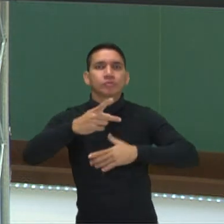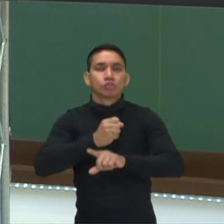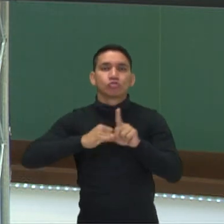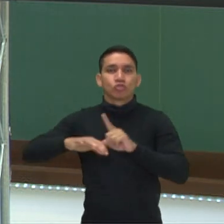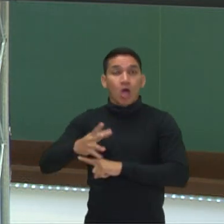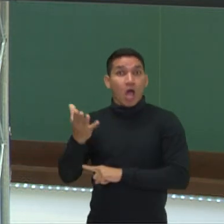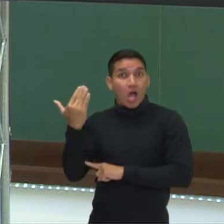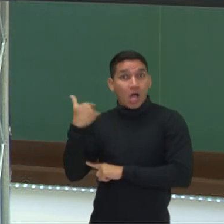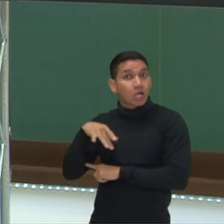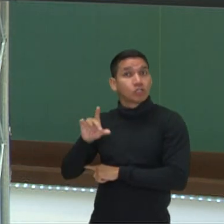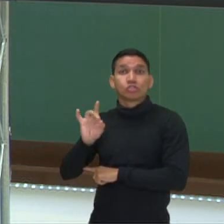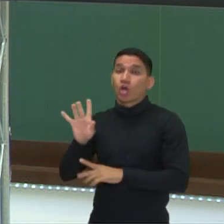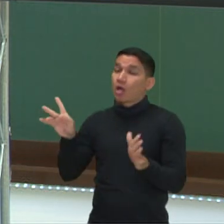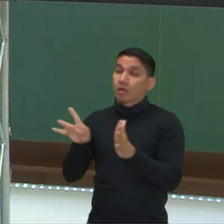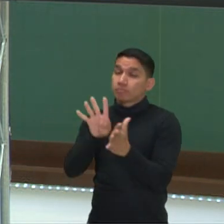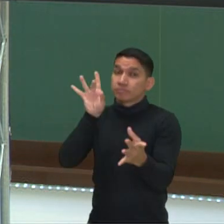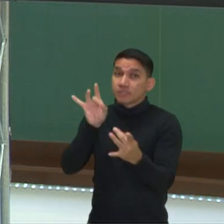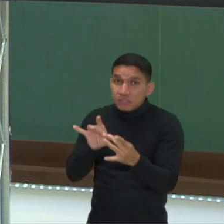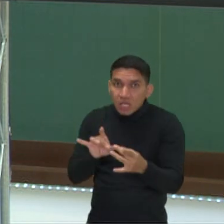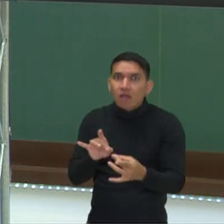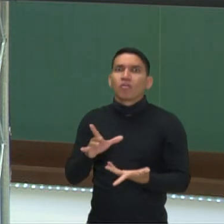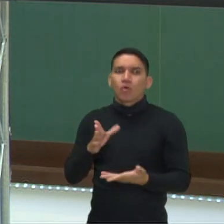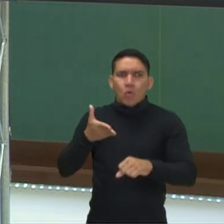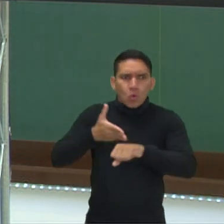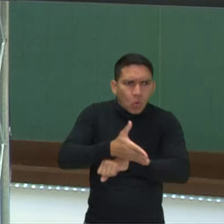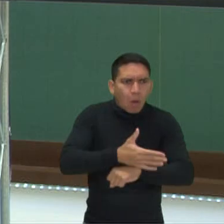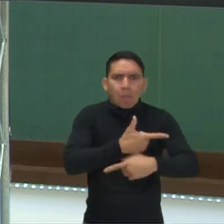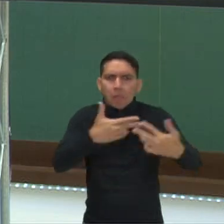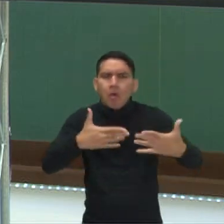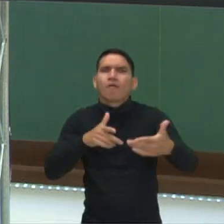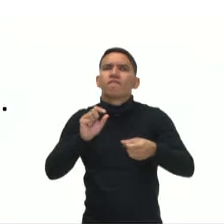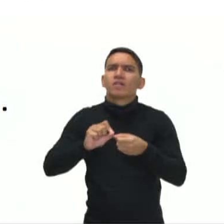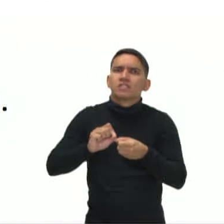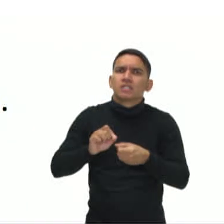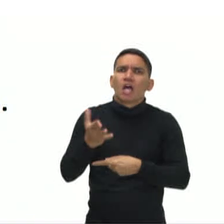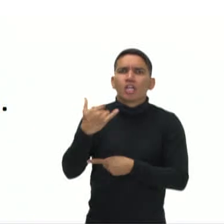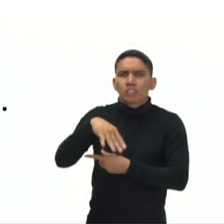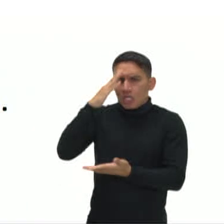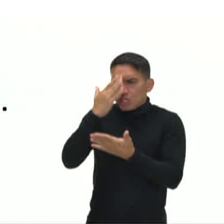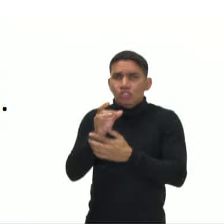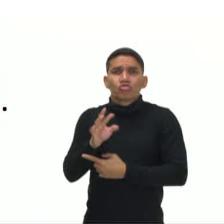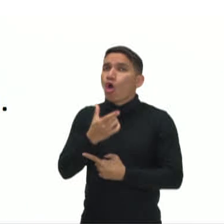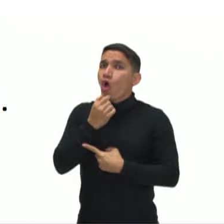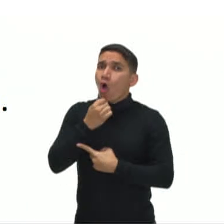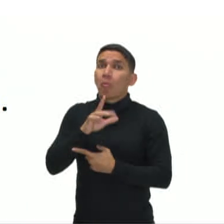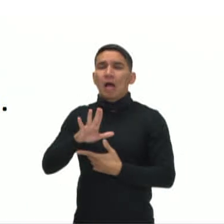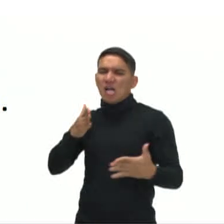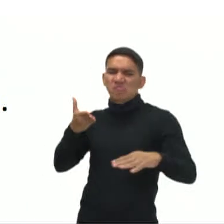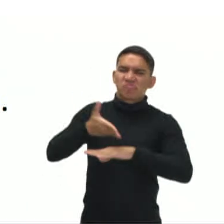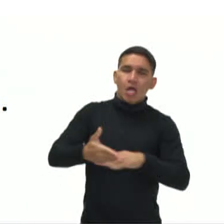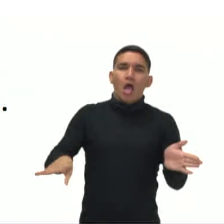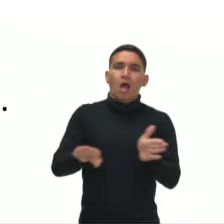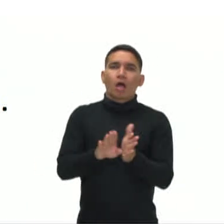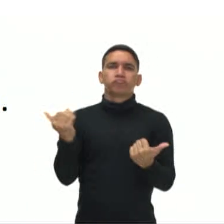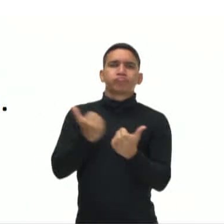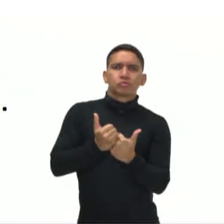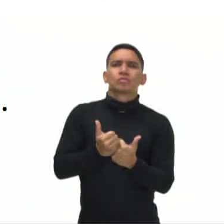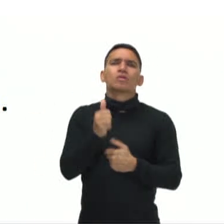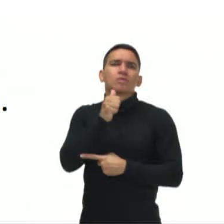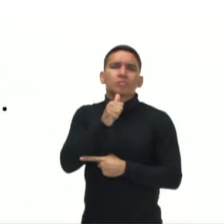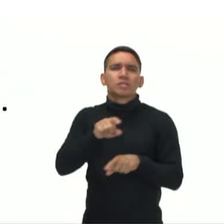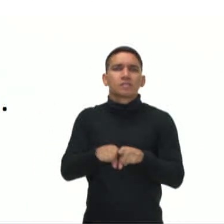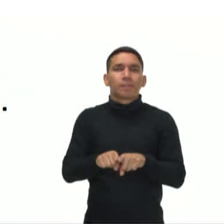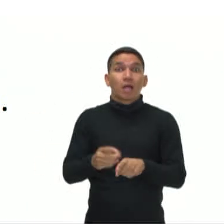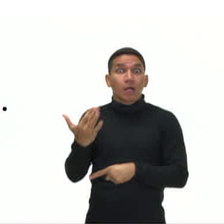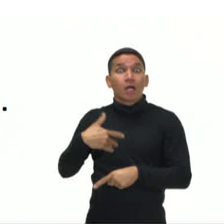eram consideradas masculinas. E também, em vários países, elas se alistaram nas Forças Armadas. Aqui você tem a